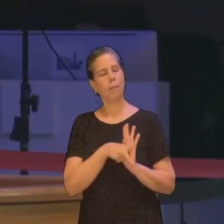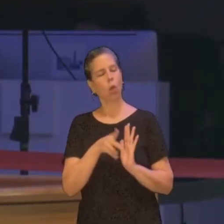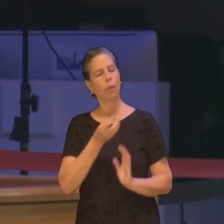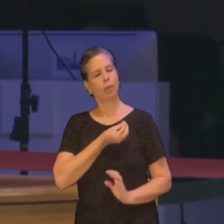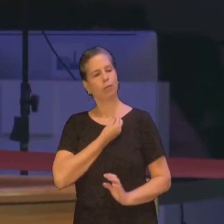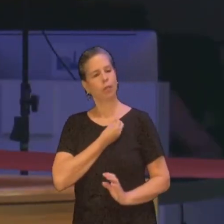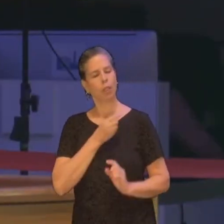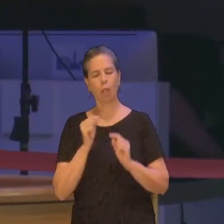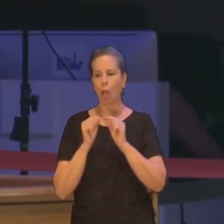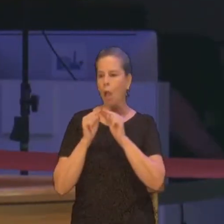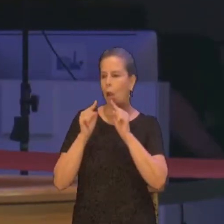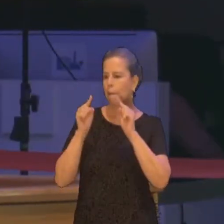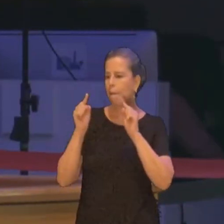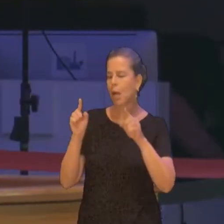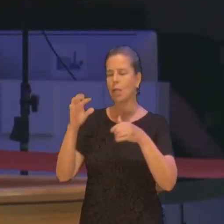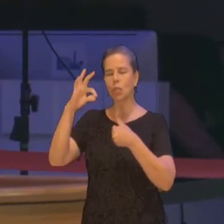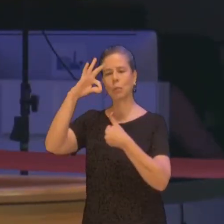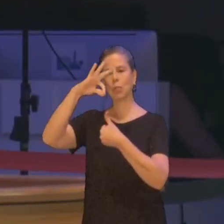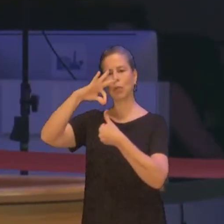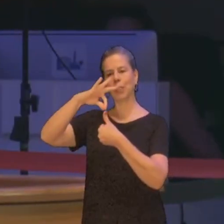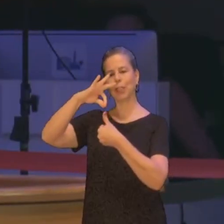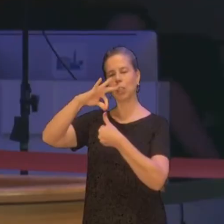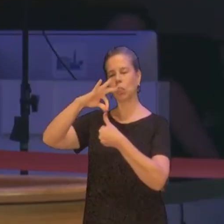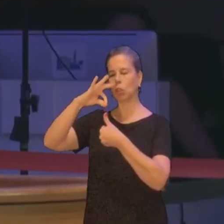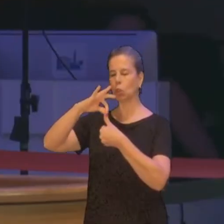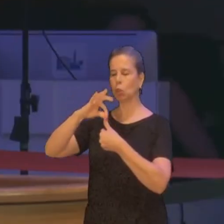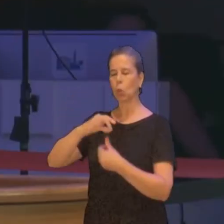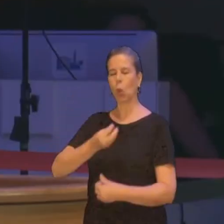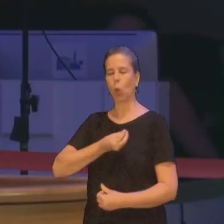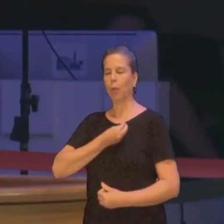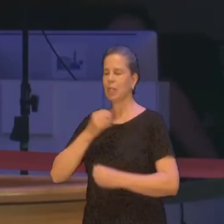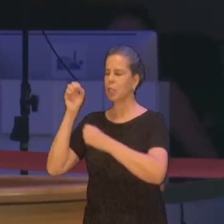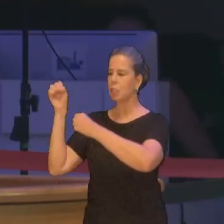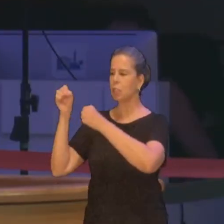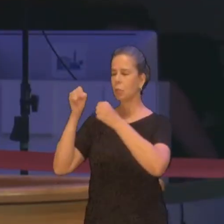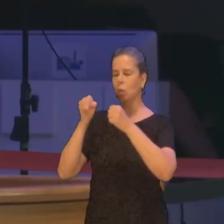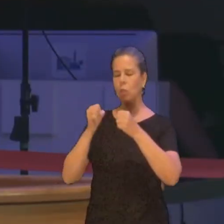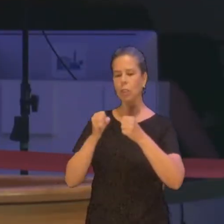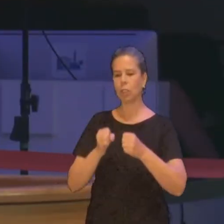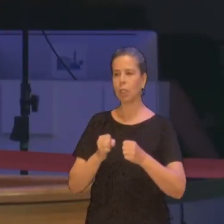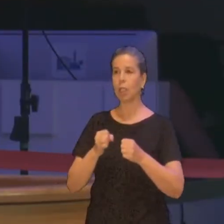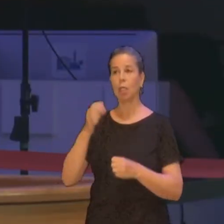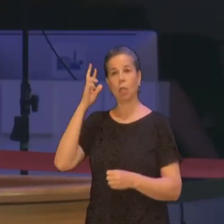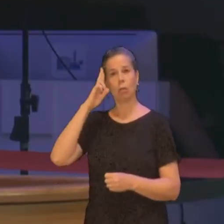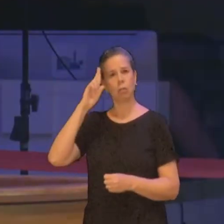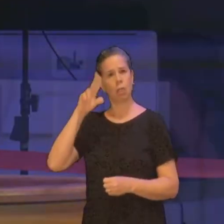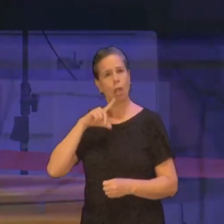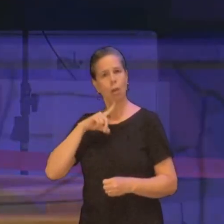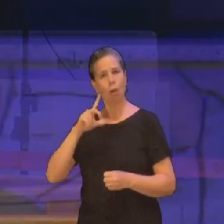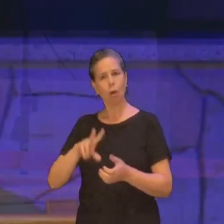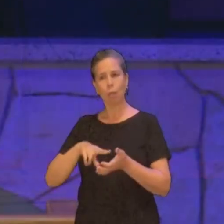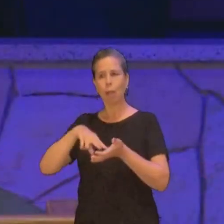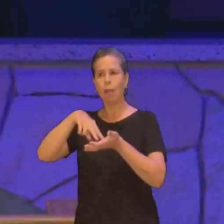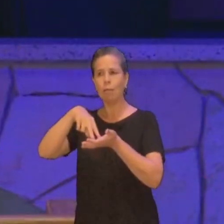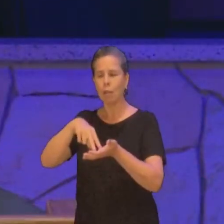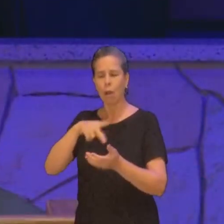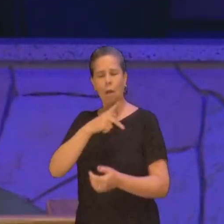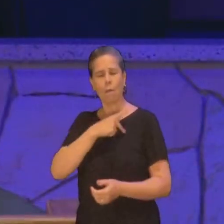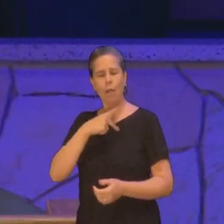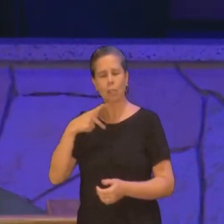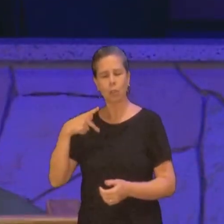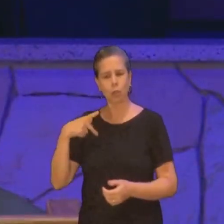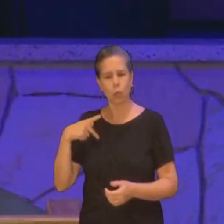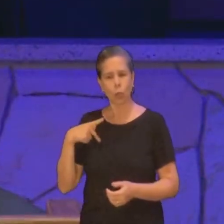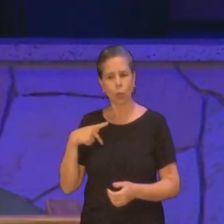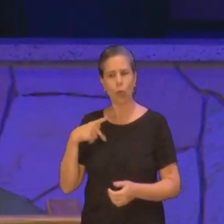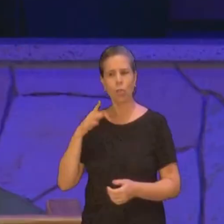sobre Cristo, é sobre a presença e o poder. E Ele tem levantado, tem renovado. Pastores passaram,